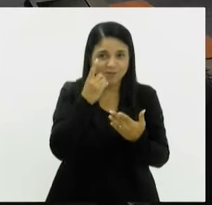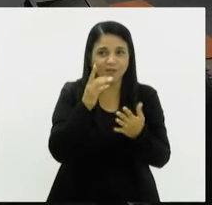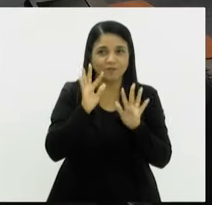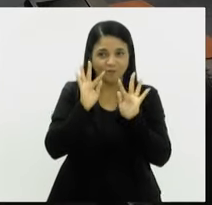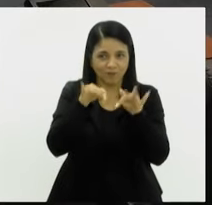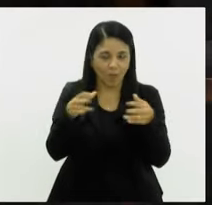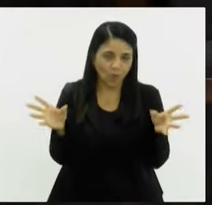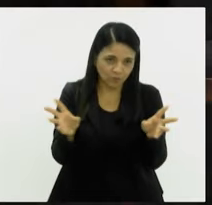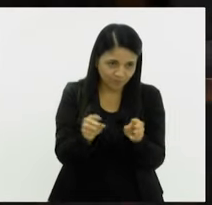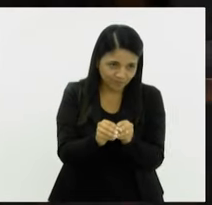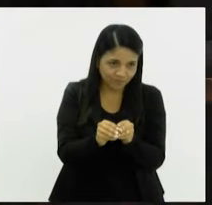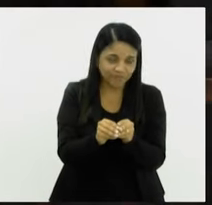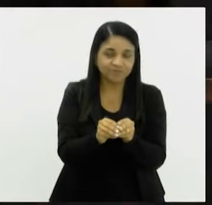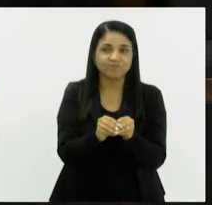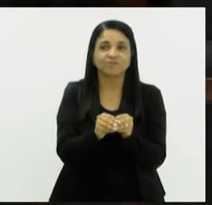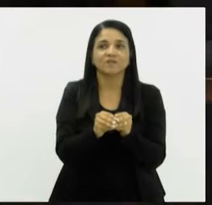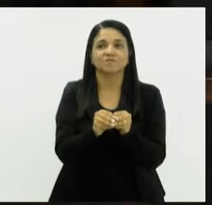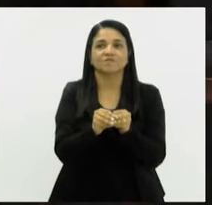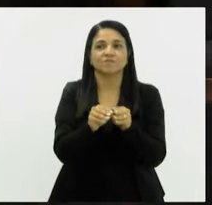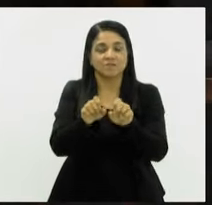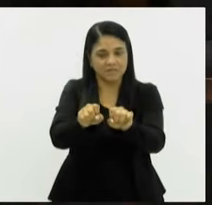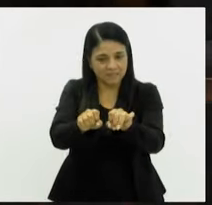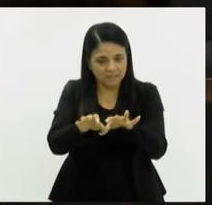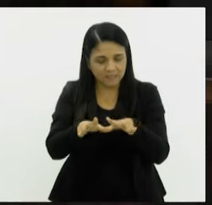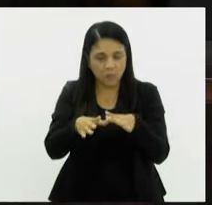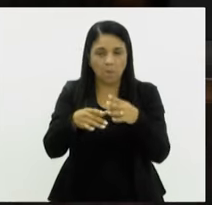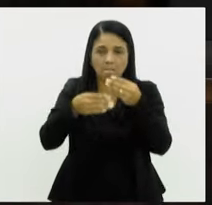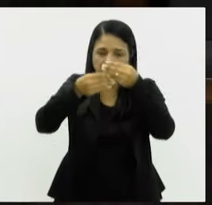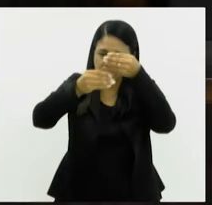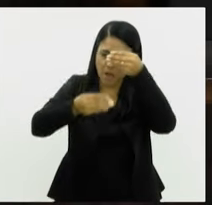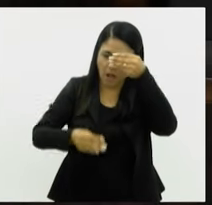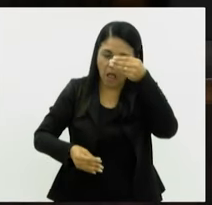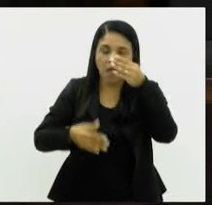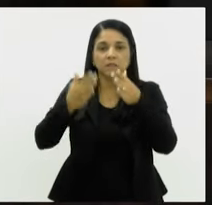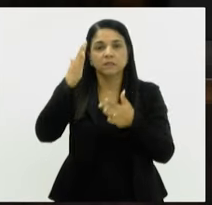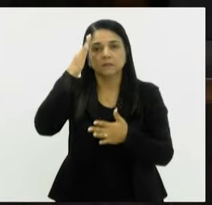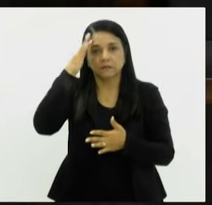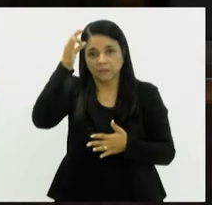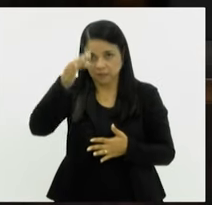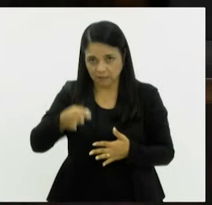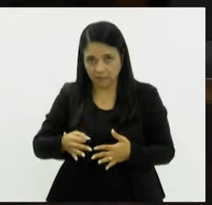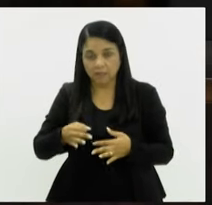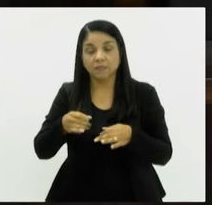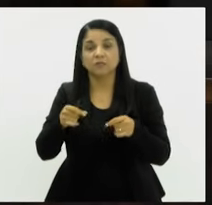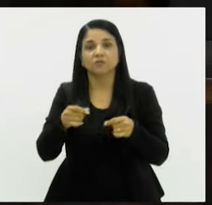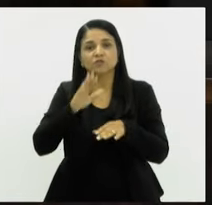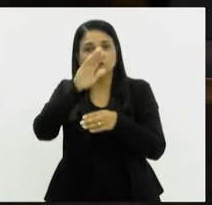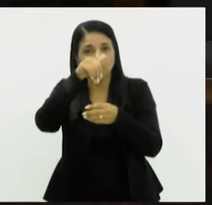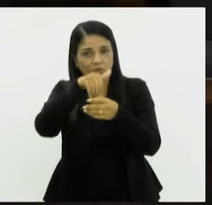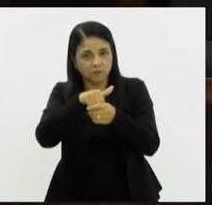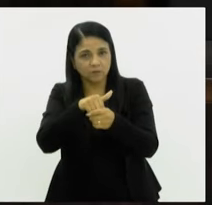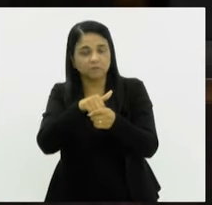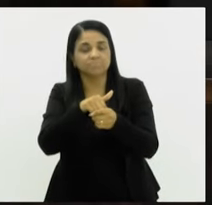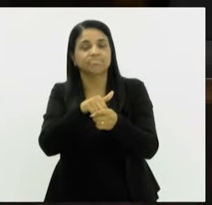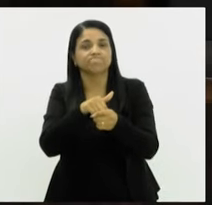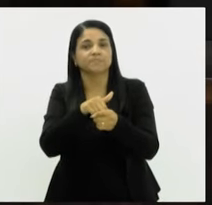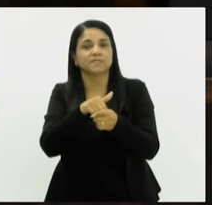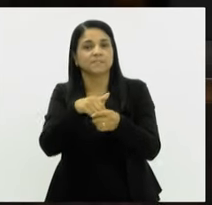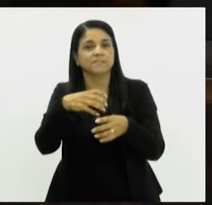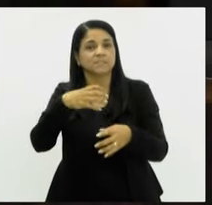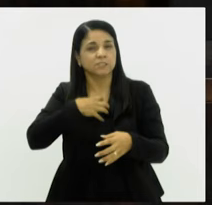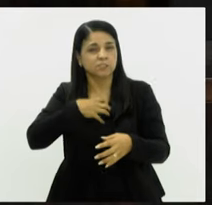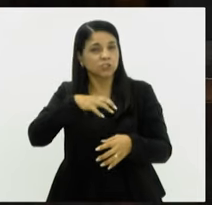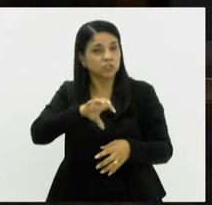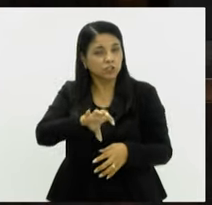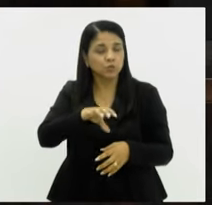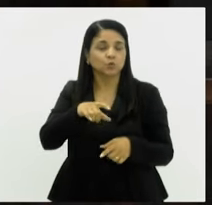uma sessão extensa, mas entendendo que o que votamos aqui hoje faz sentido para o Rio de Janeiro, mas que a